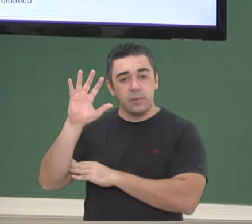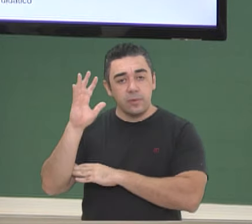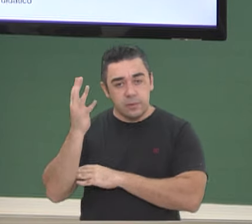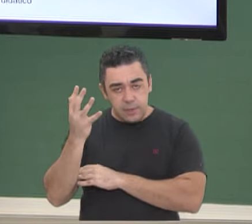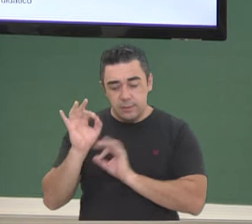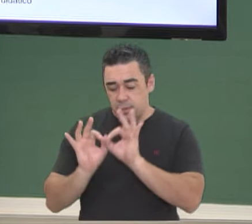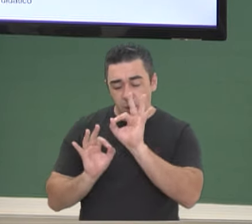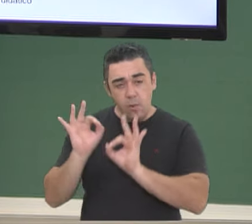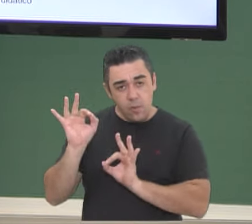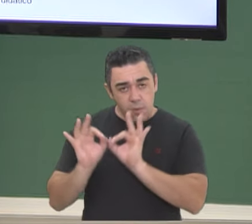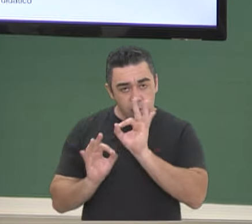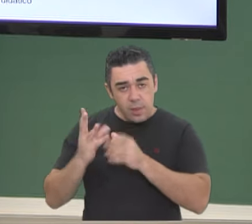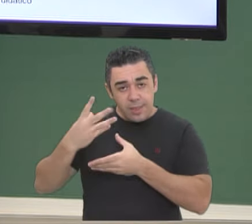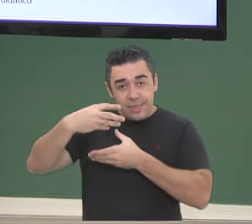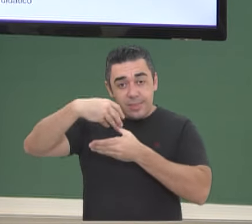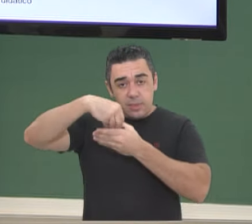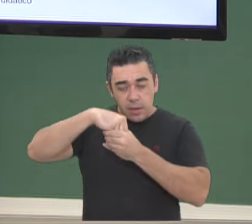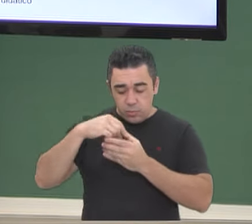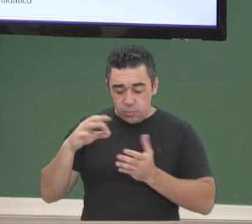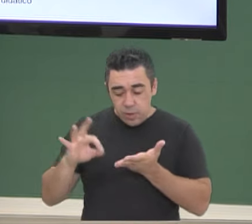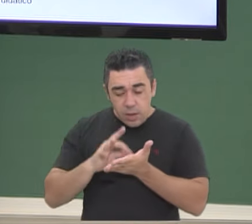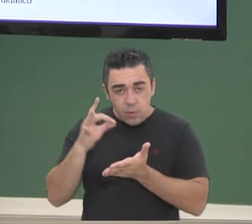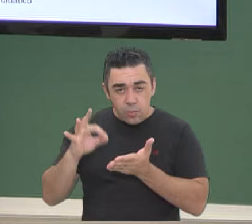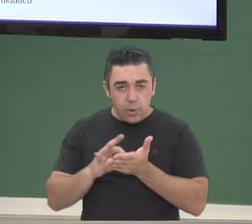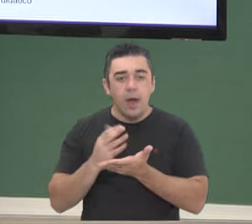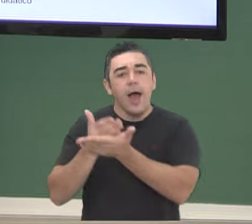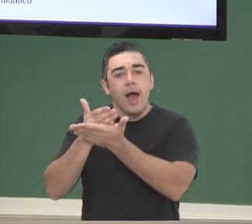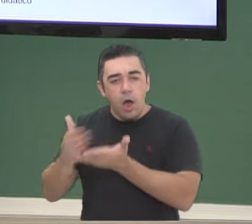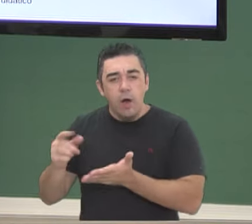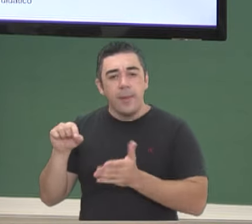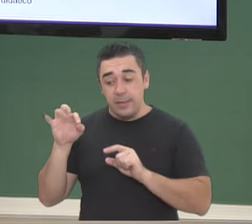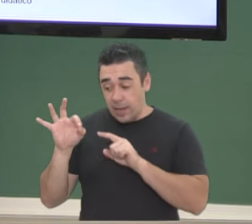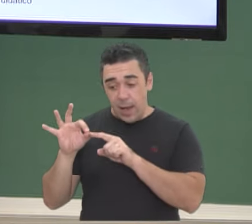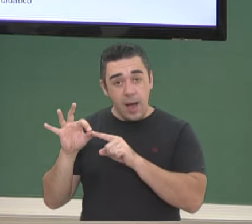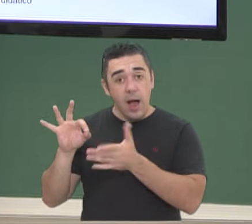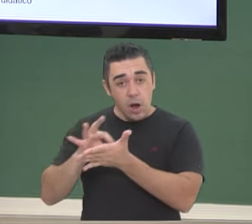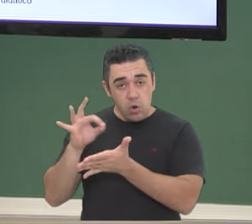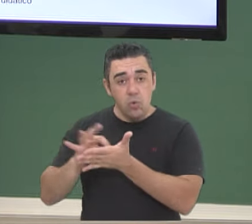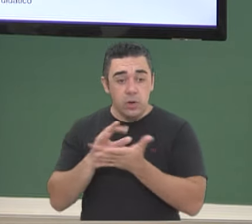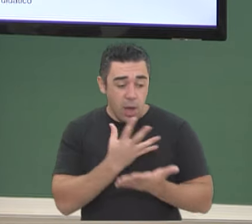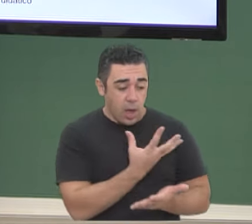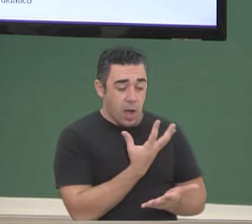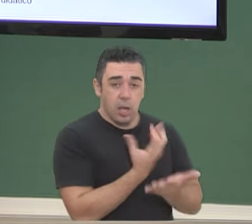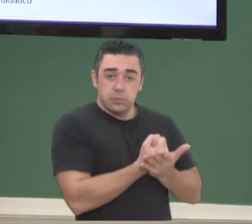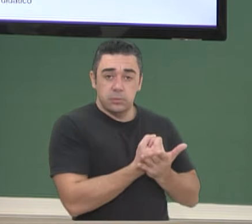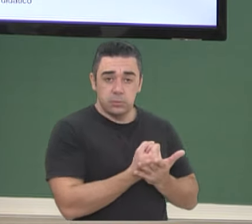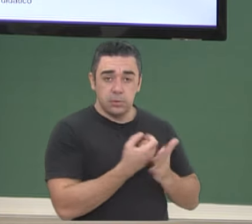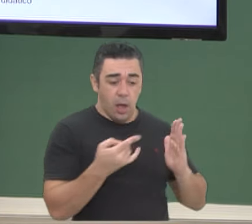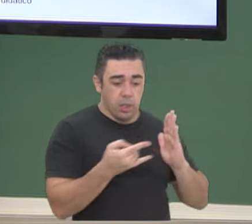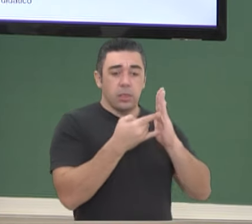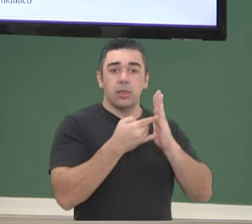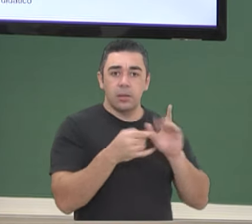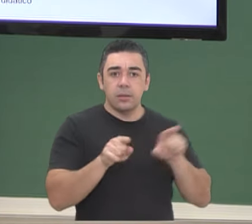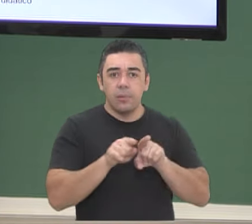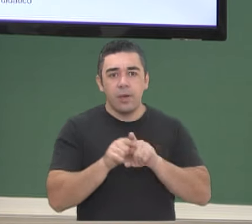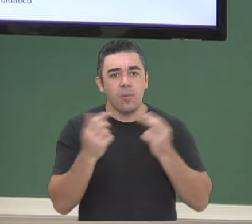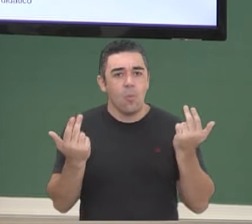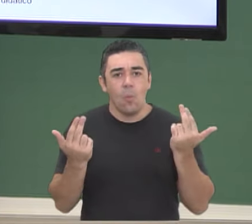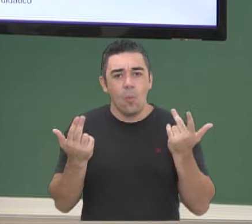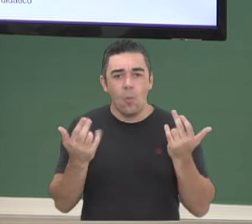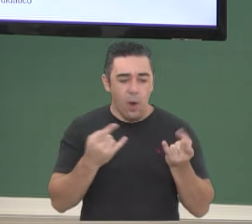desta organização aqui que ele passa essa agulha passa a ser um é